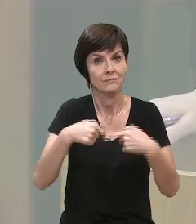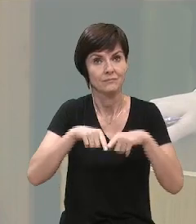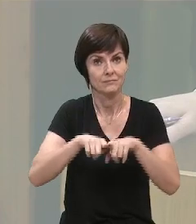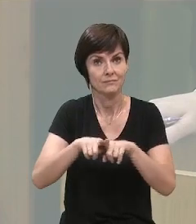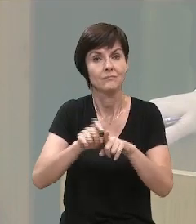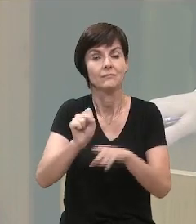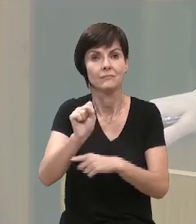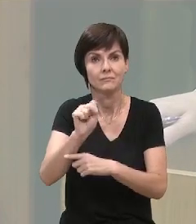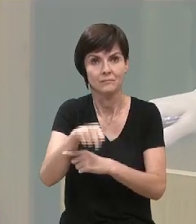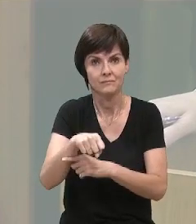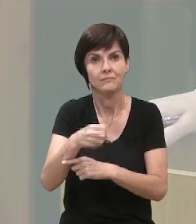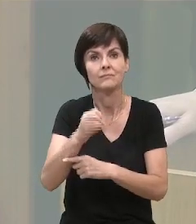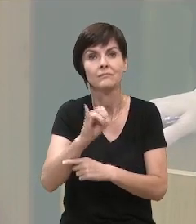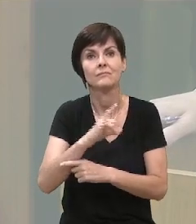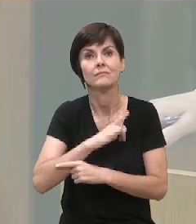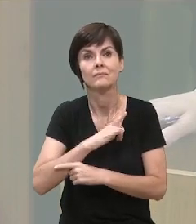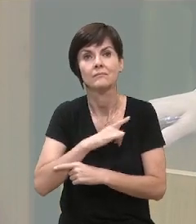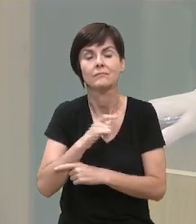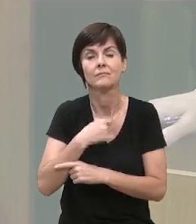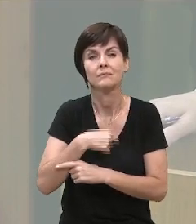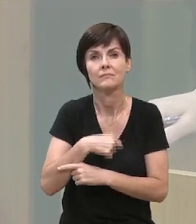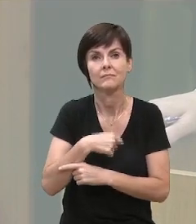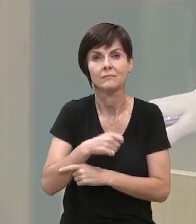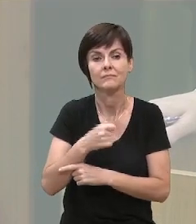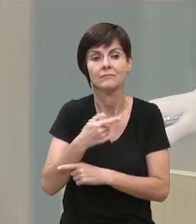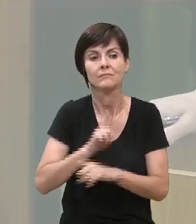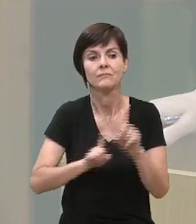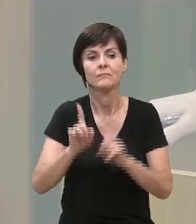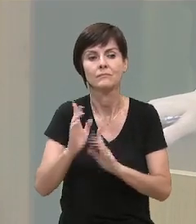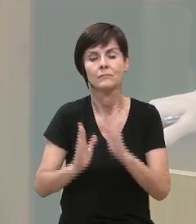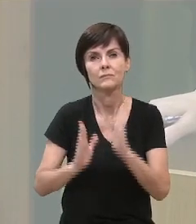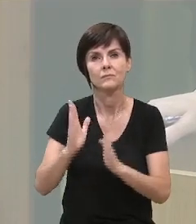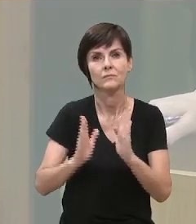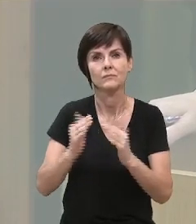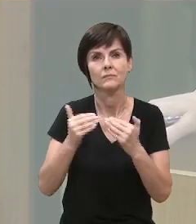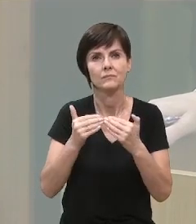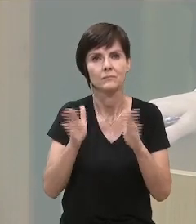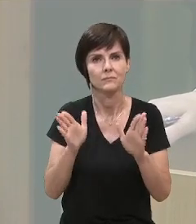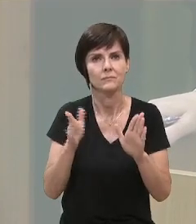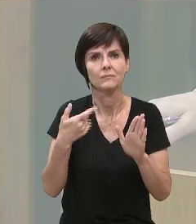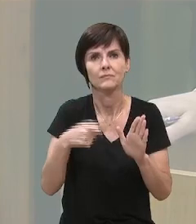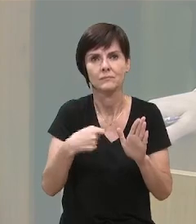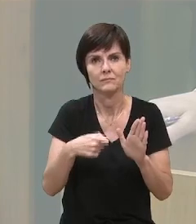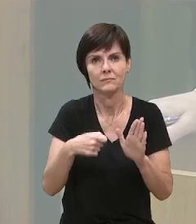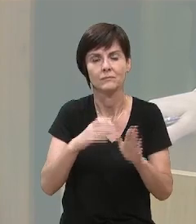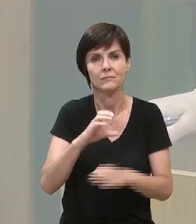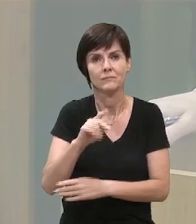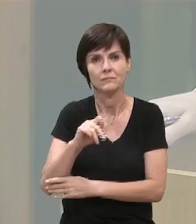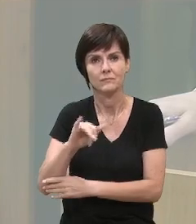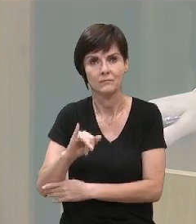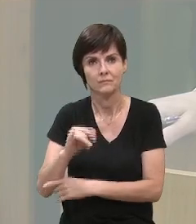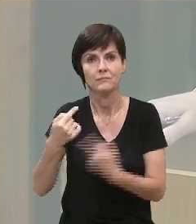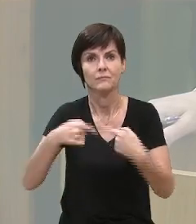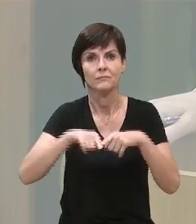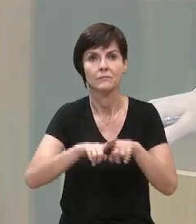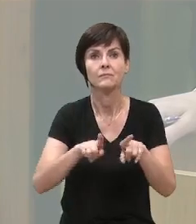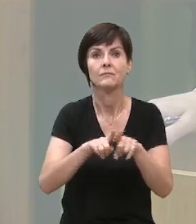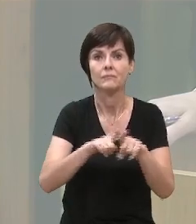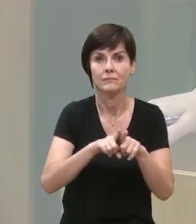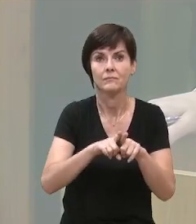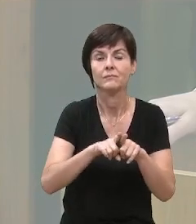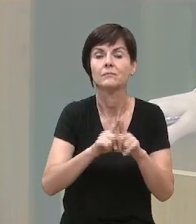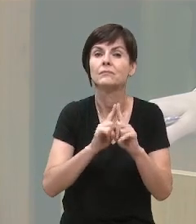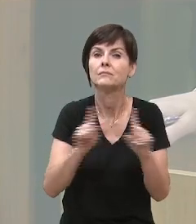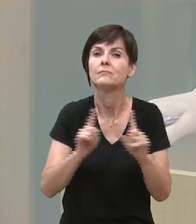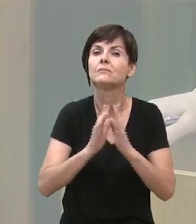parceiros. Se tivermos que em algum momento abrir e precisar dessa CPI, vamos ser parceiros em abrir, mas,